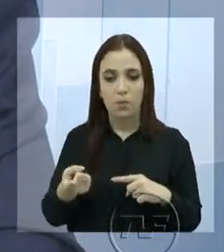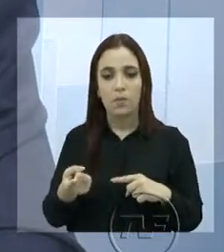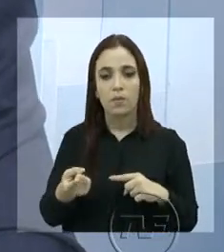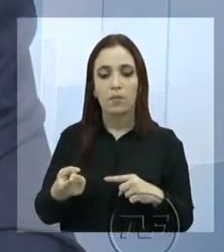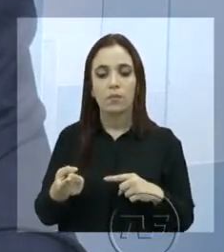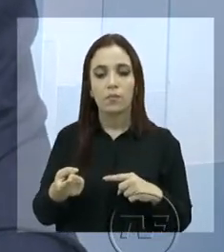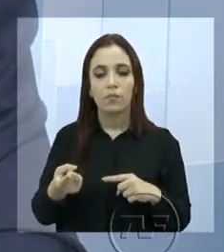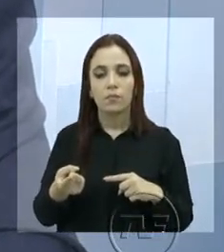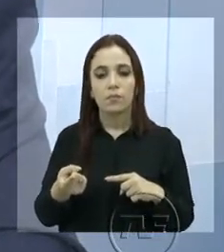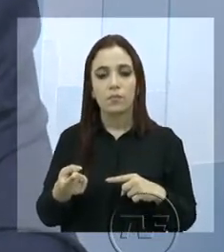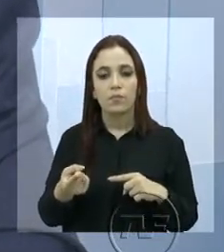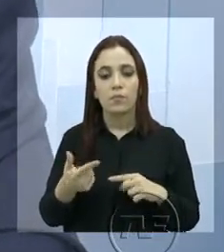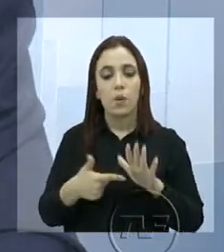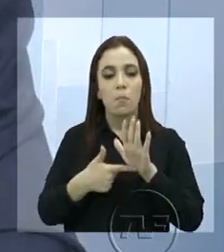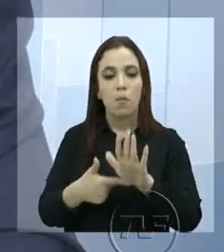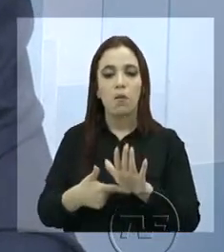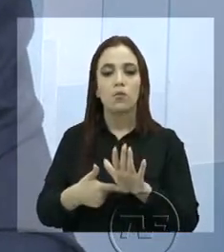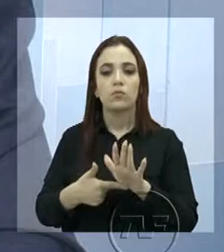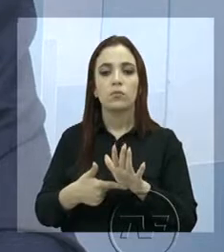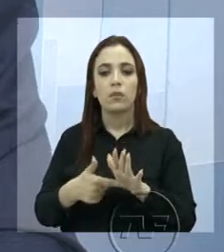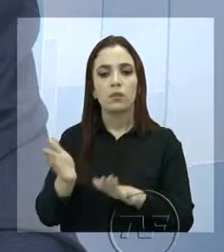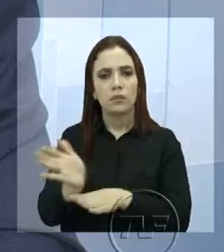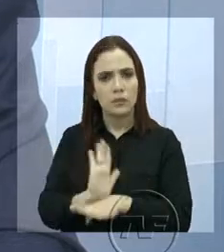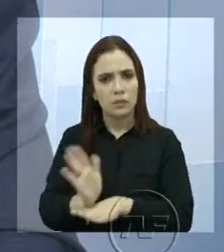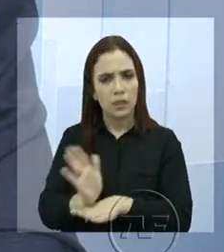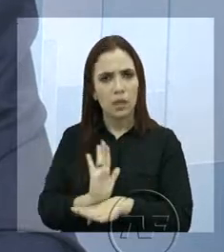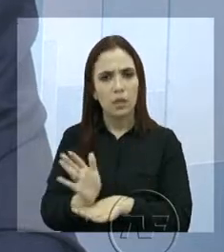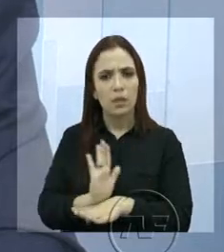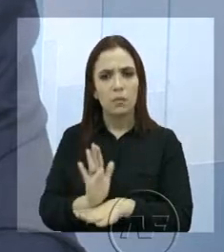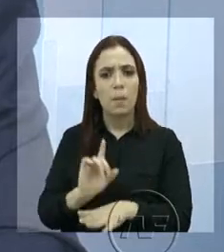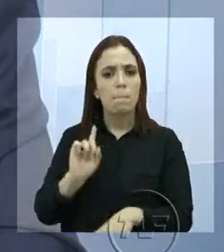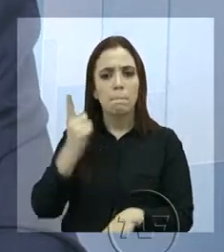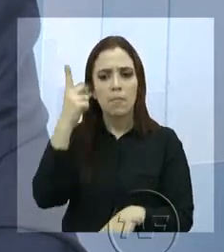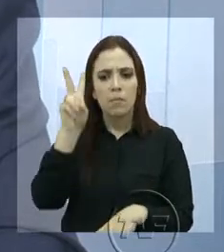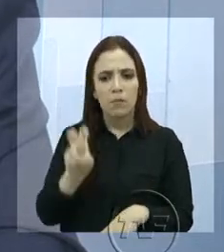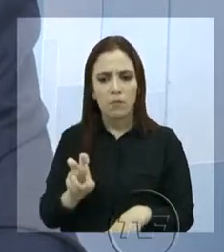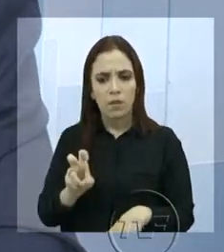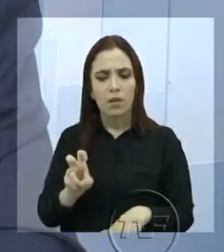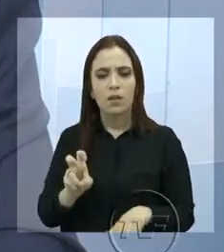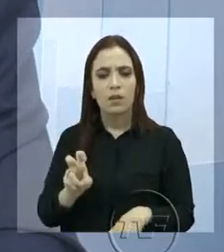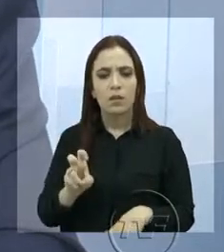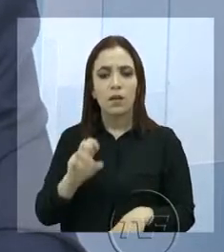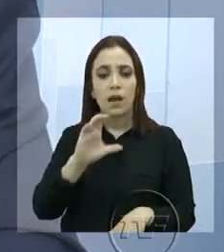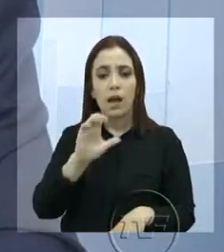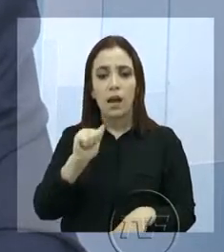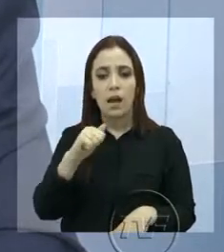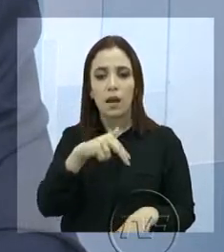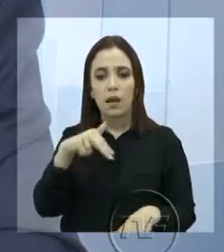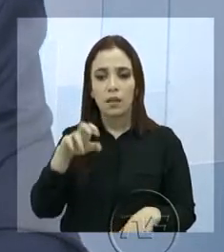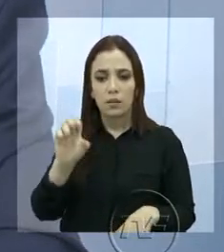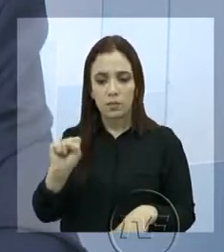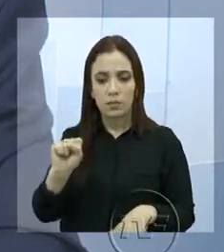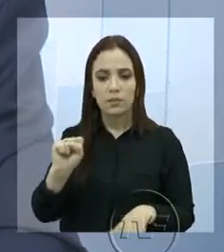Paulo, para mostrar a força do audiovisual, pela primeira vez na história de Cannes, um filme brasileiro ganhou